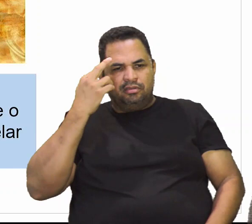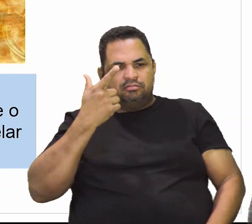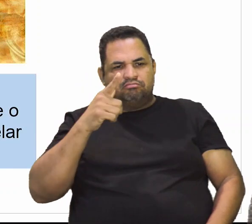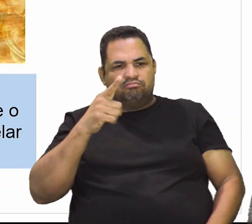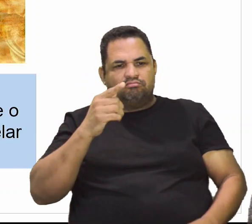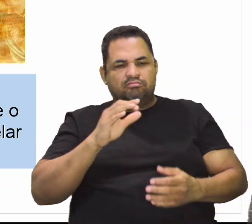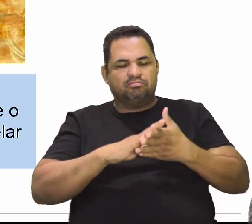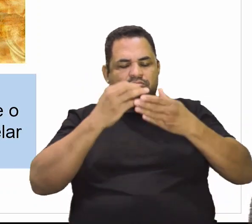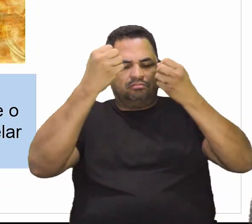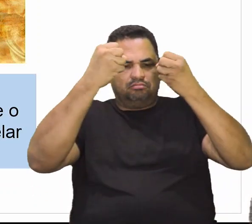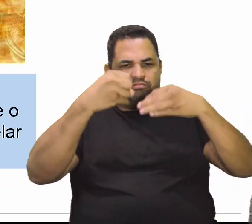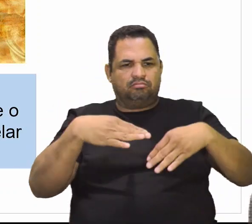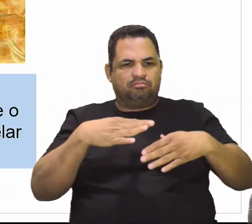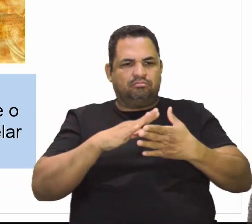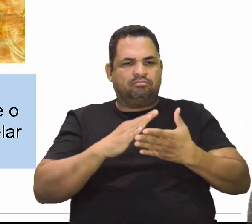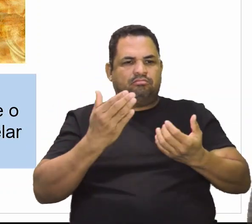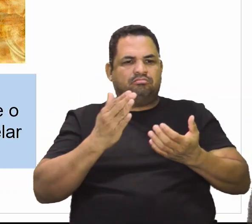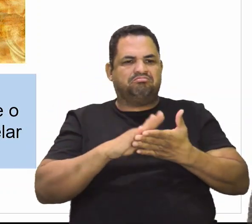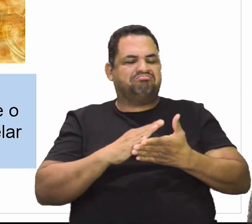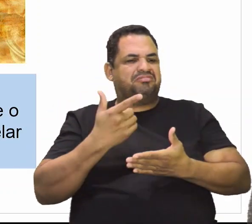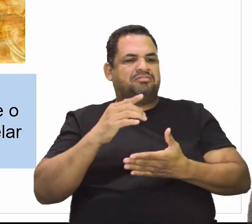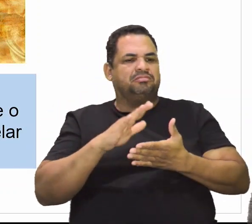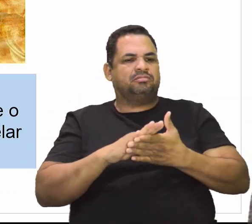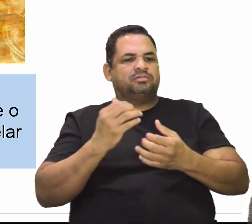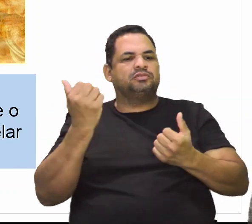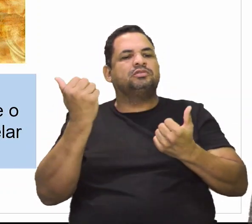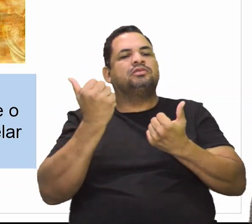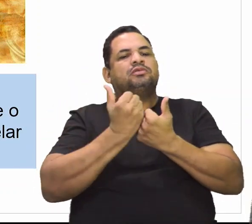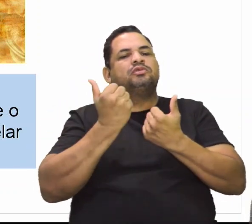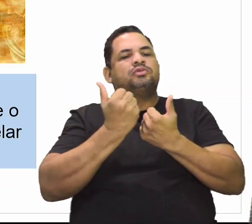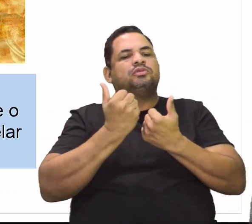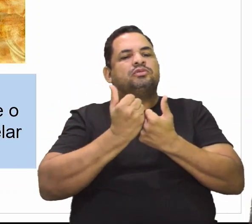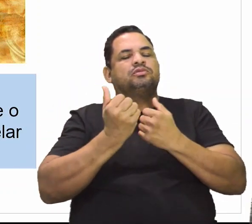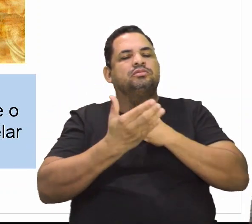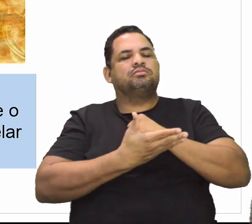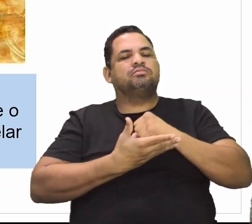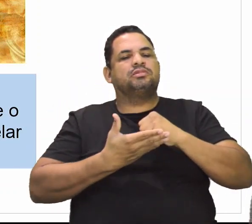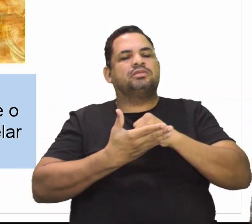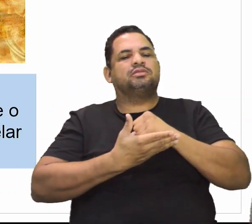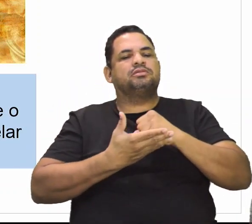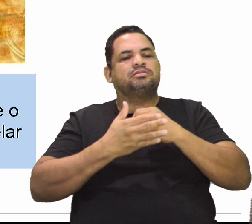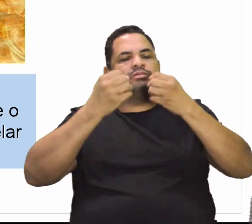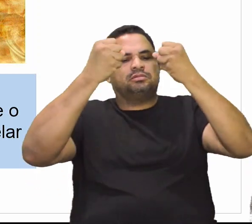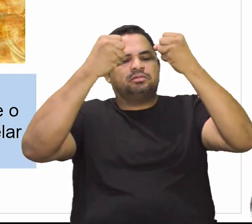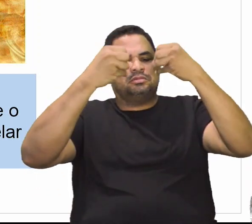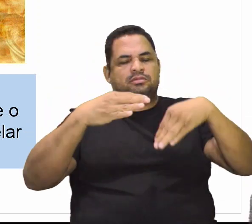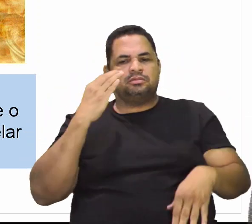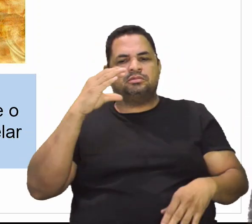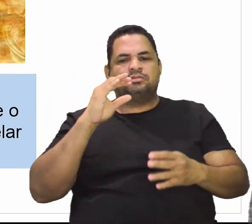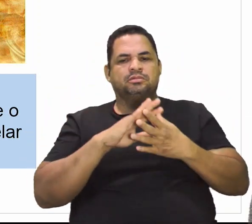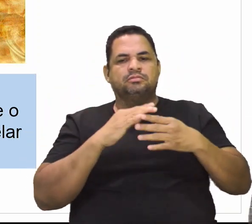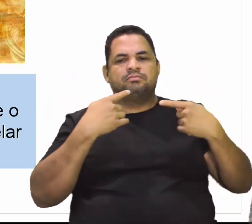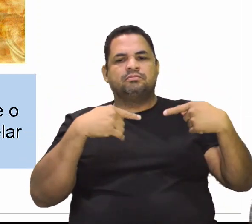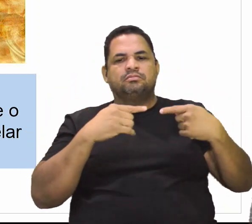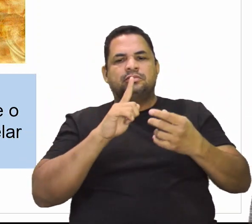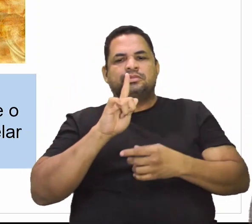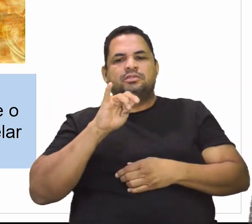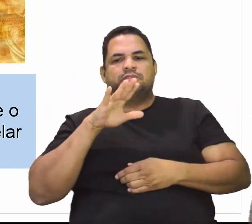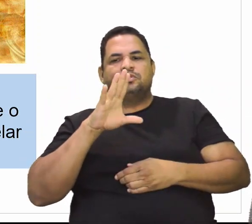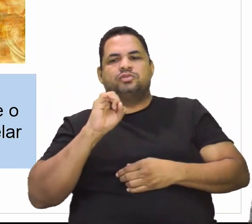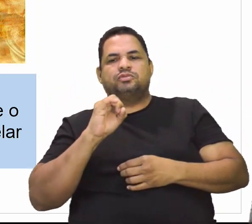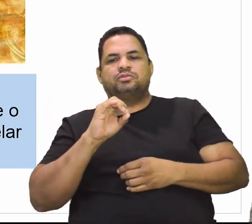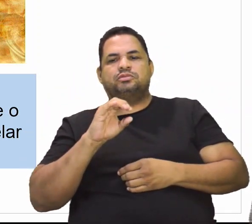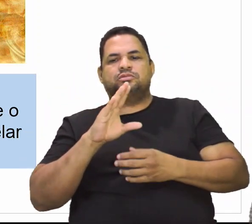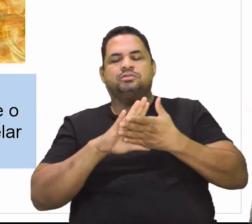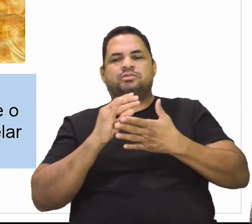elas vão sendo substituídas pelas explicações científicas. Nós temos um embate entre geocentrismo, que dizia que a